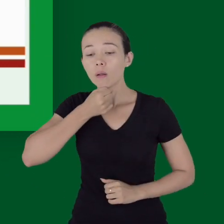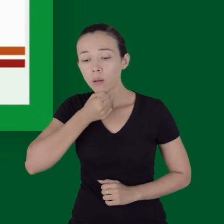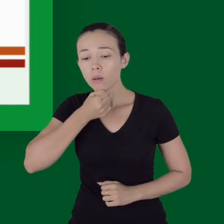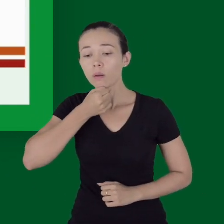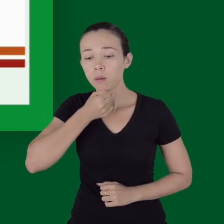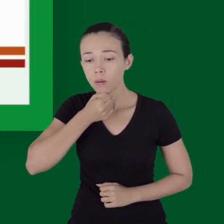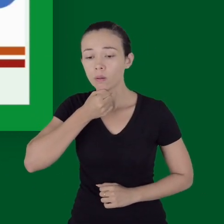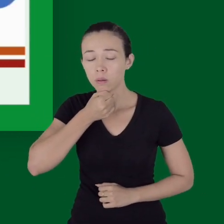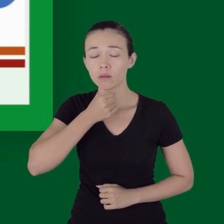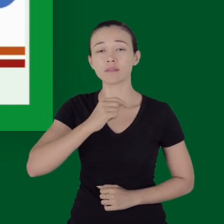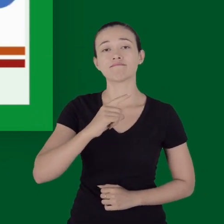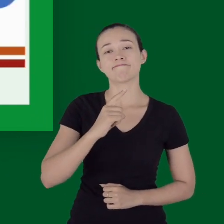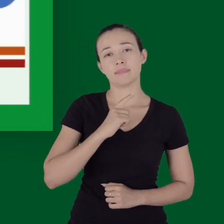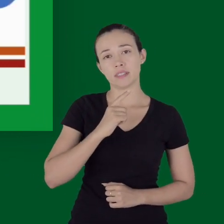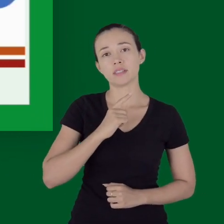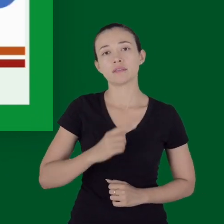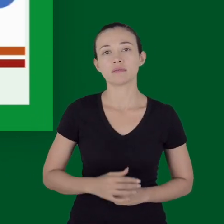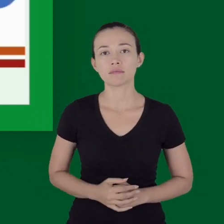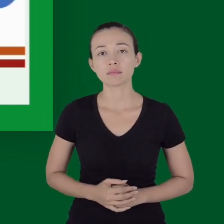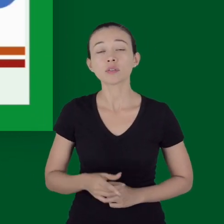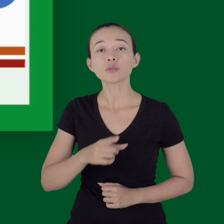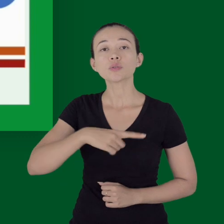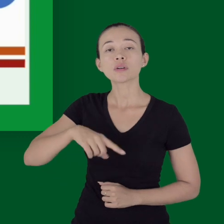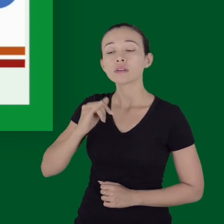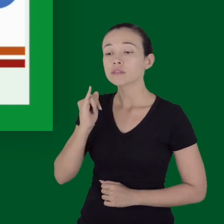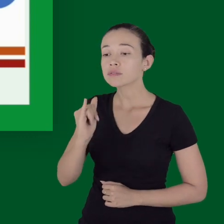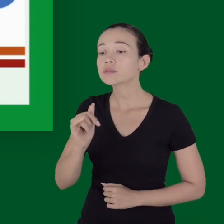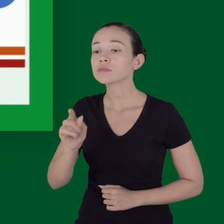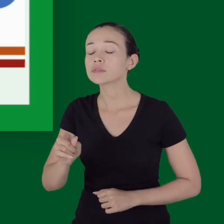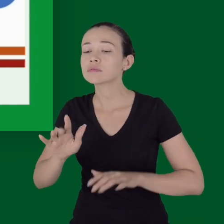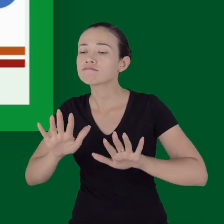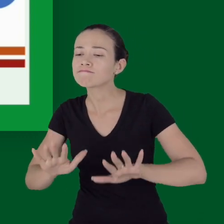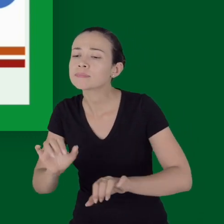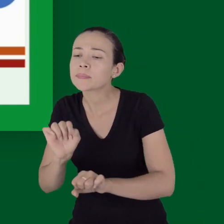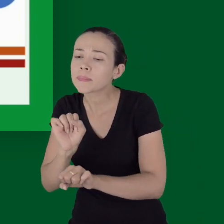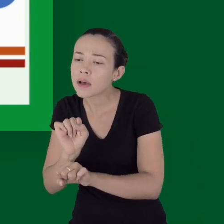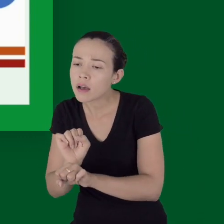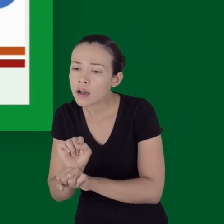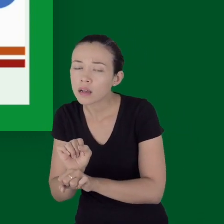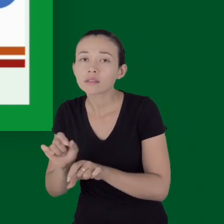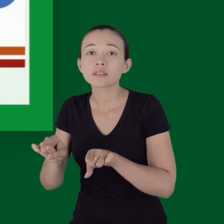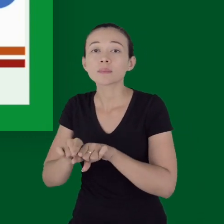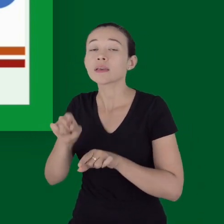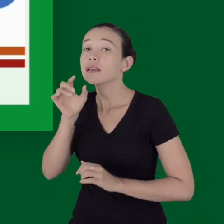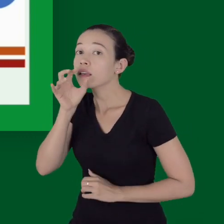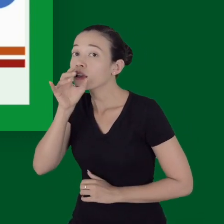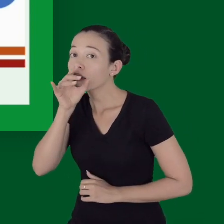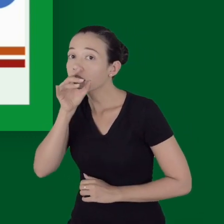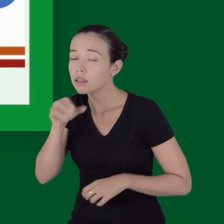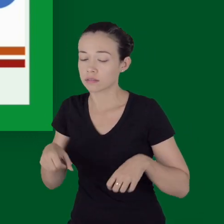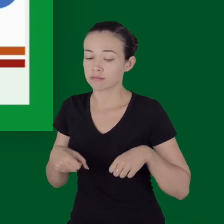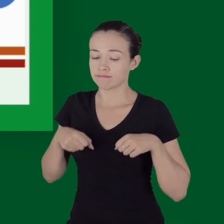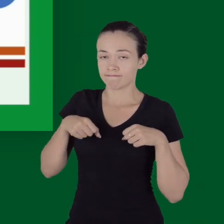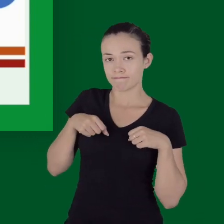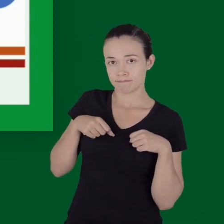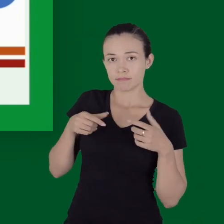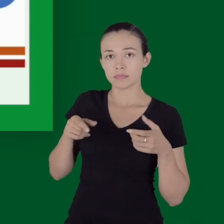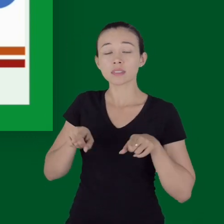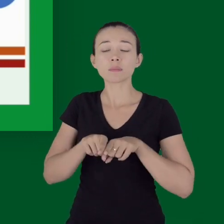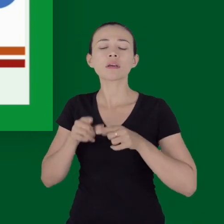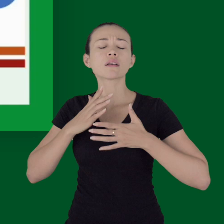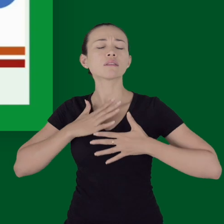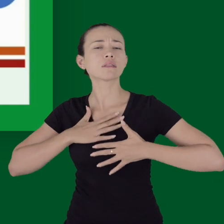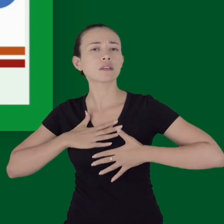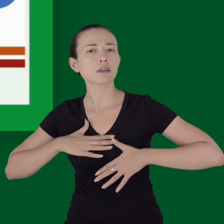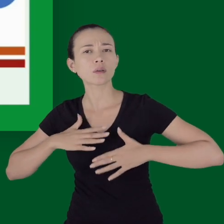tem tosse, né? A gente vai orientar o repouso, o aquecimento desse paciente, tranquilização. Não